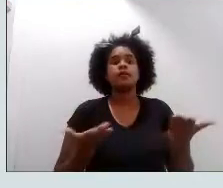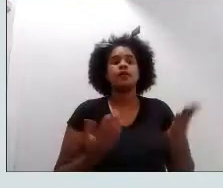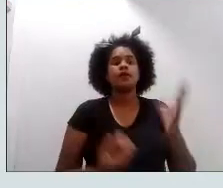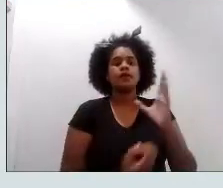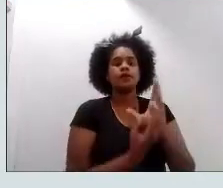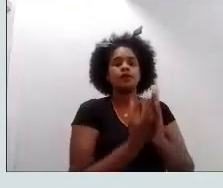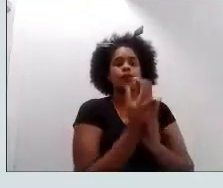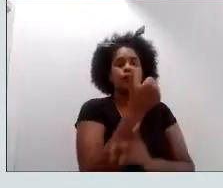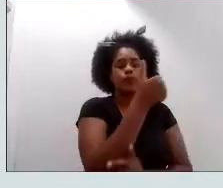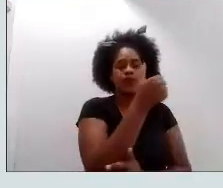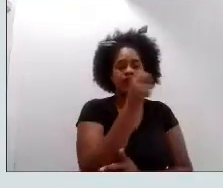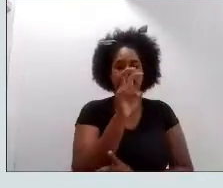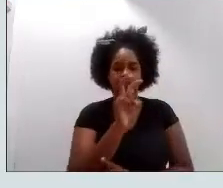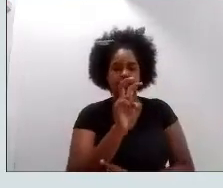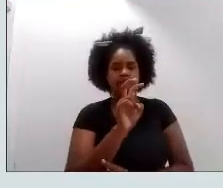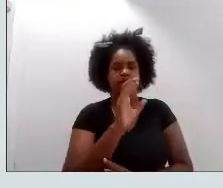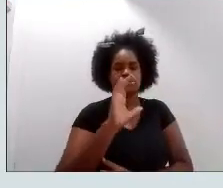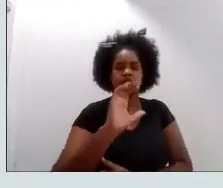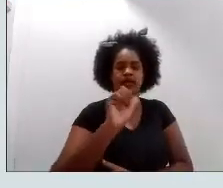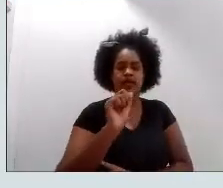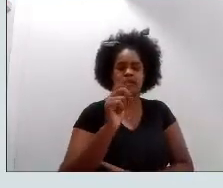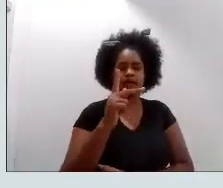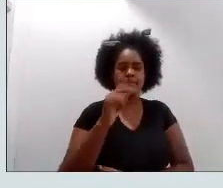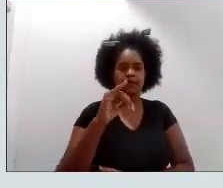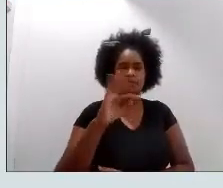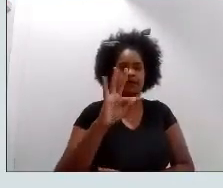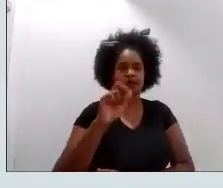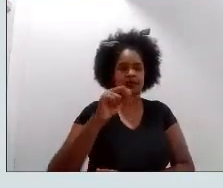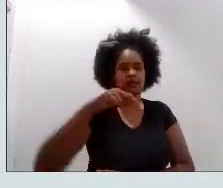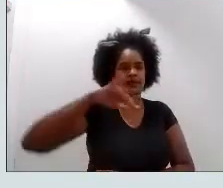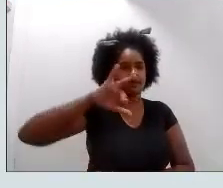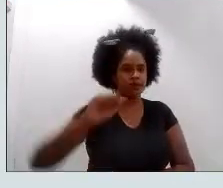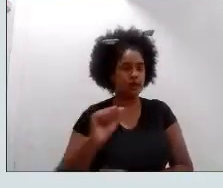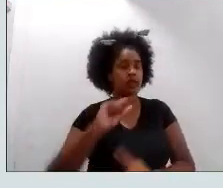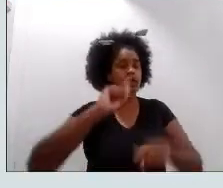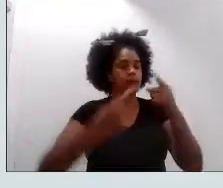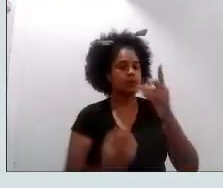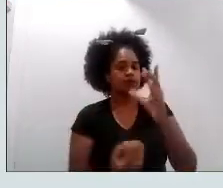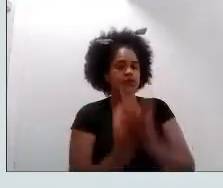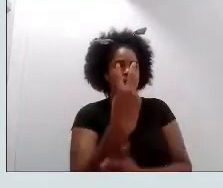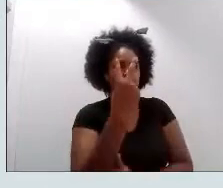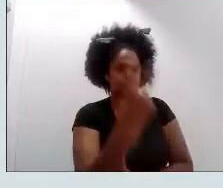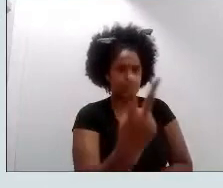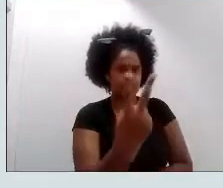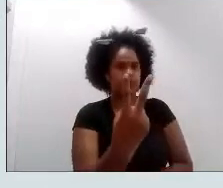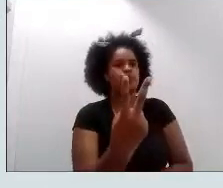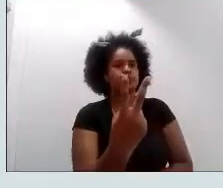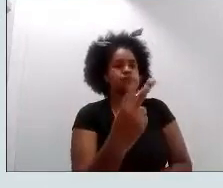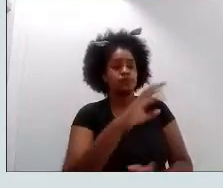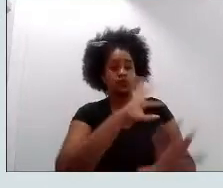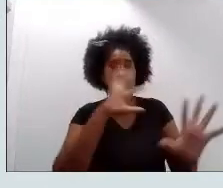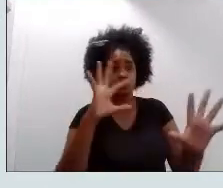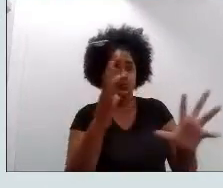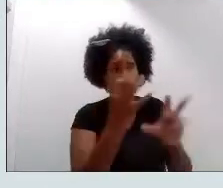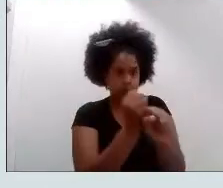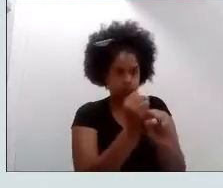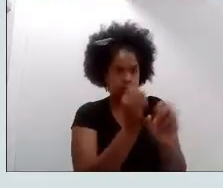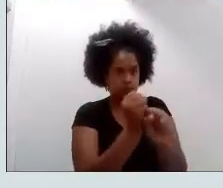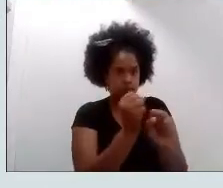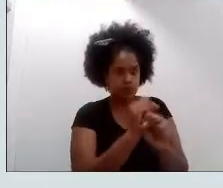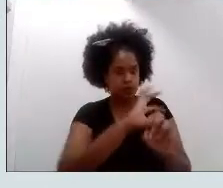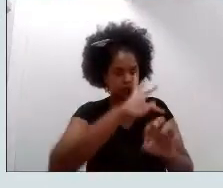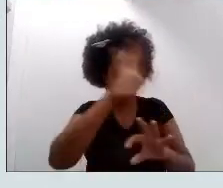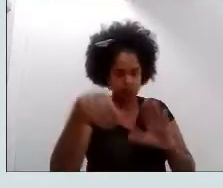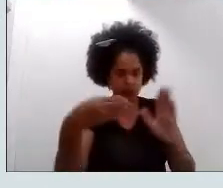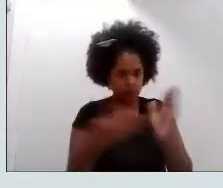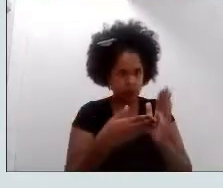capitanias e depois mais duas, ficando 17. A gente sabe, né, se fala muito sobre isso, que